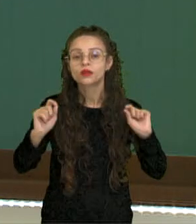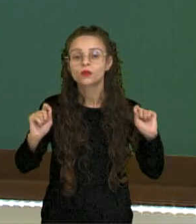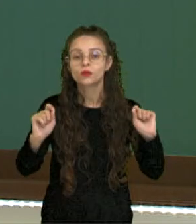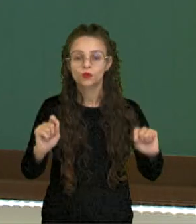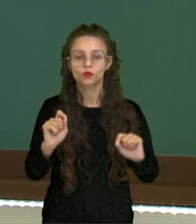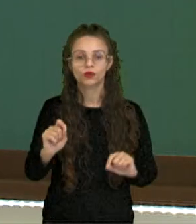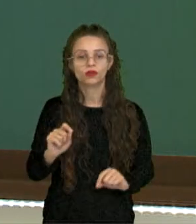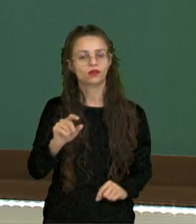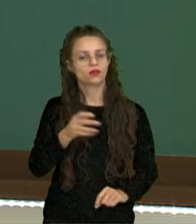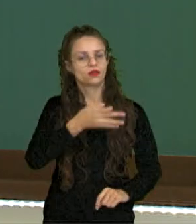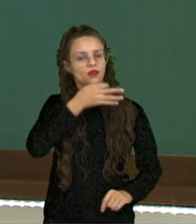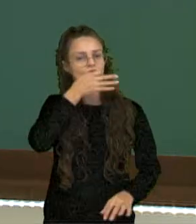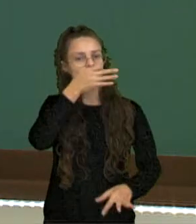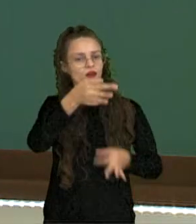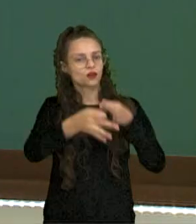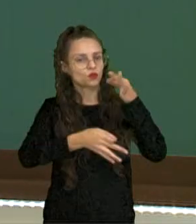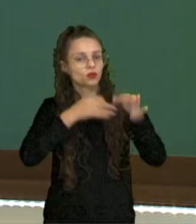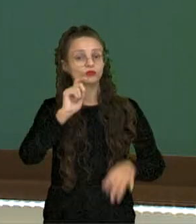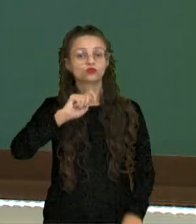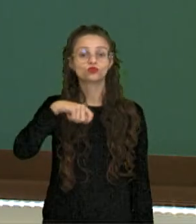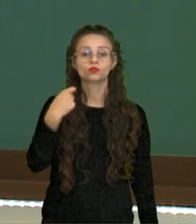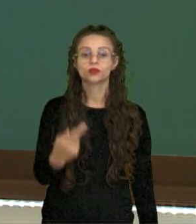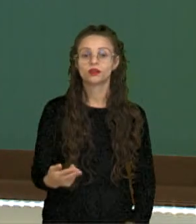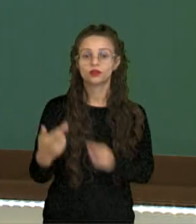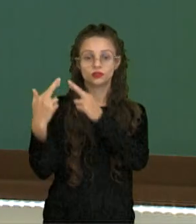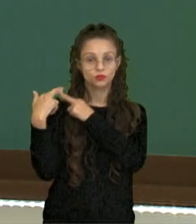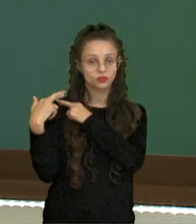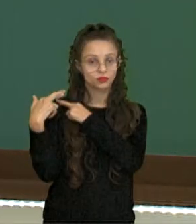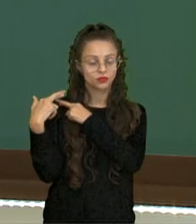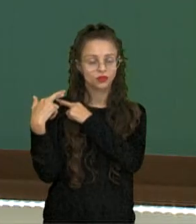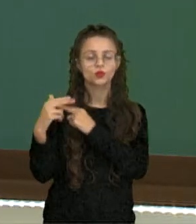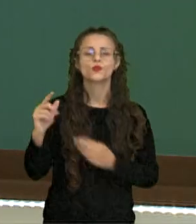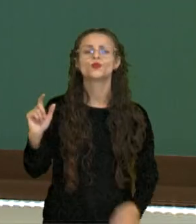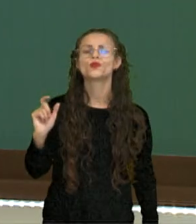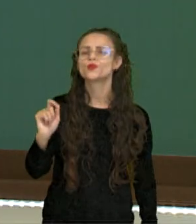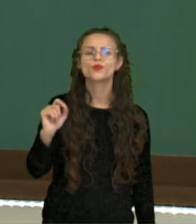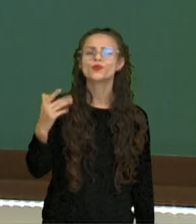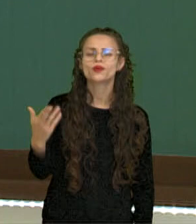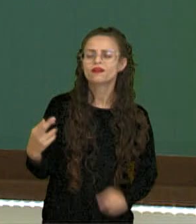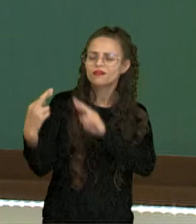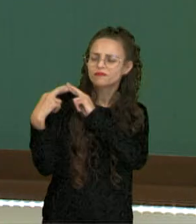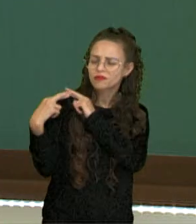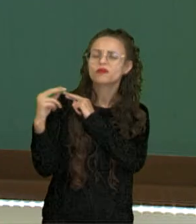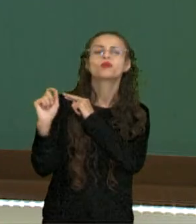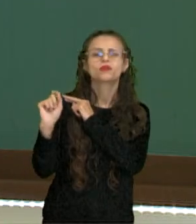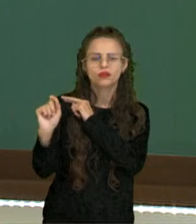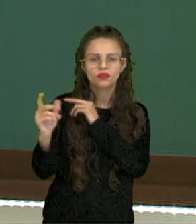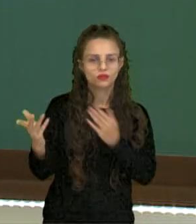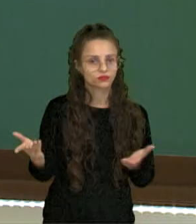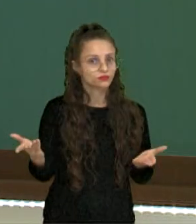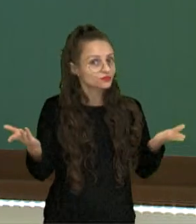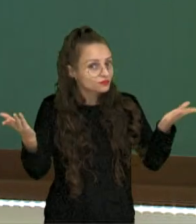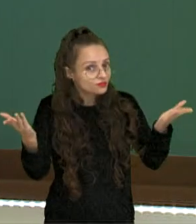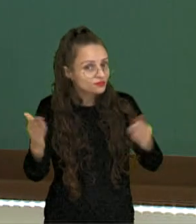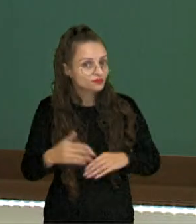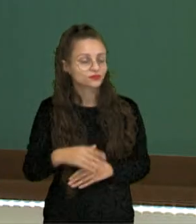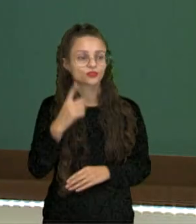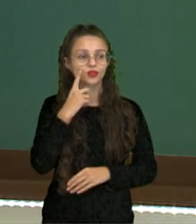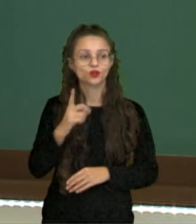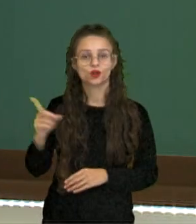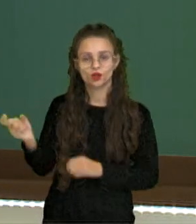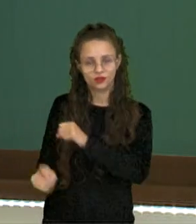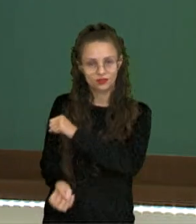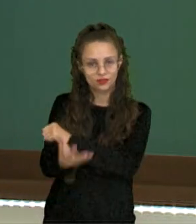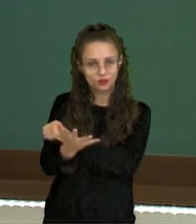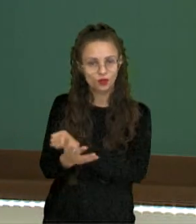Os argumentos sobre a responsabilidade citada. Qual é a responsabilidade citada? Ó, aqui o